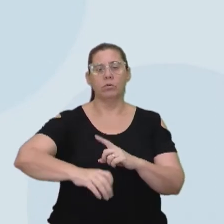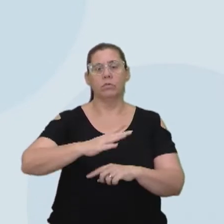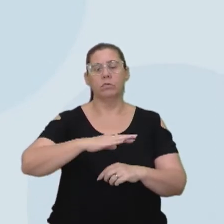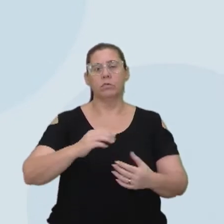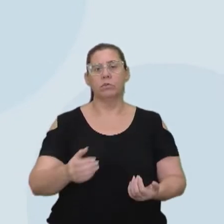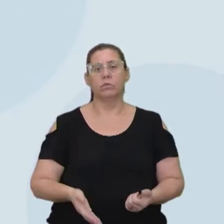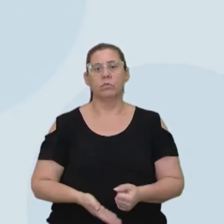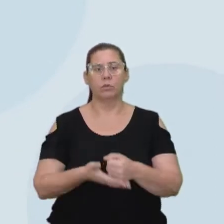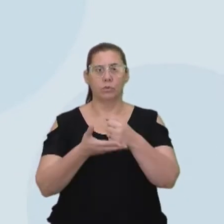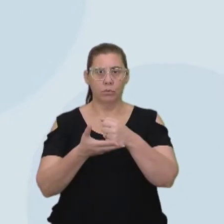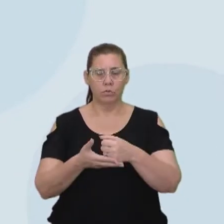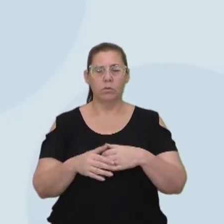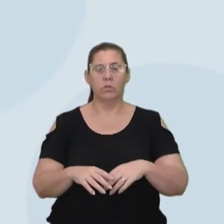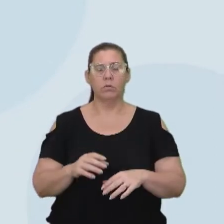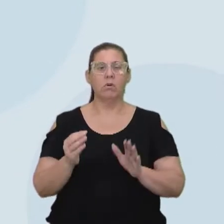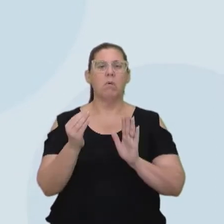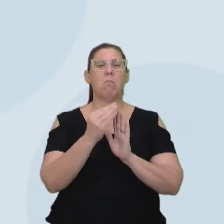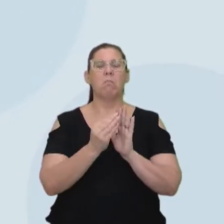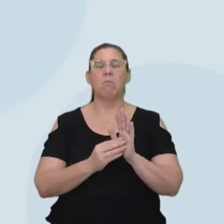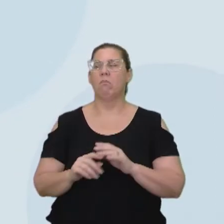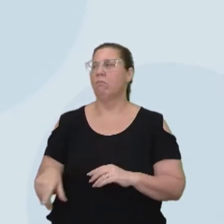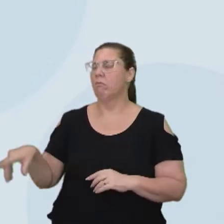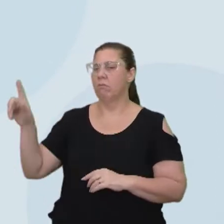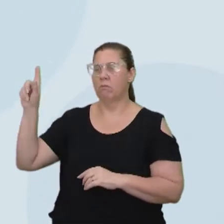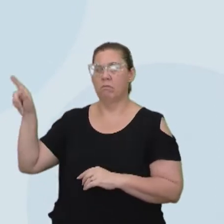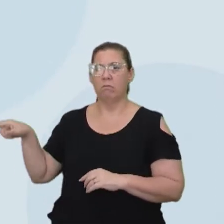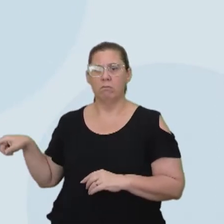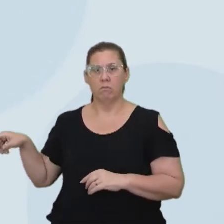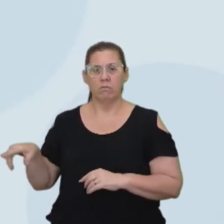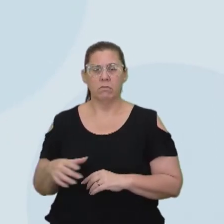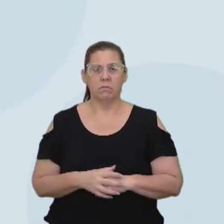sustentáveis. Então, o que ele coloca aqui?